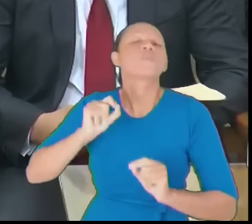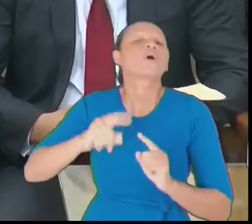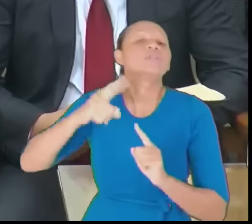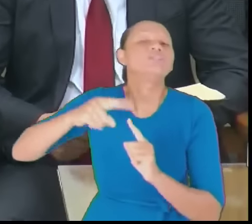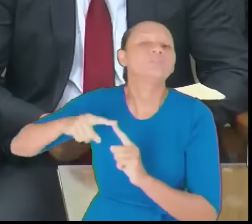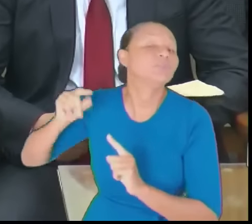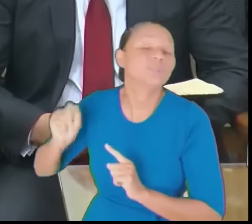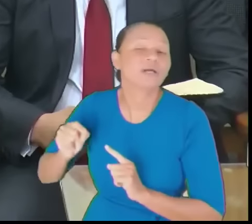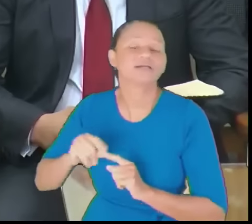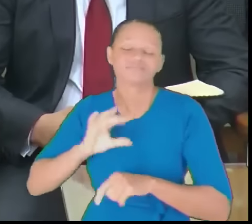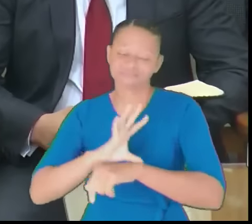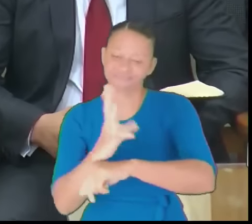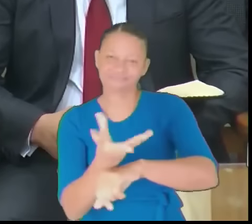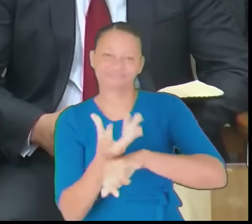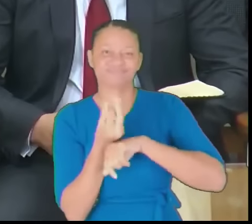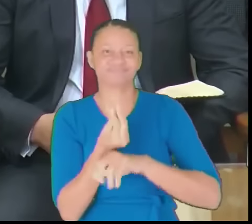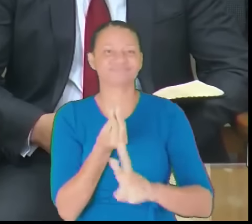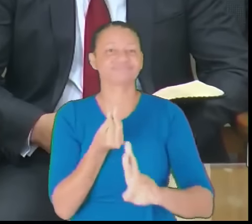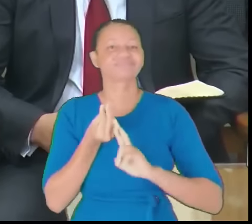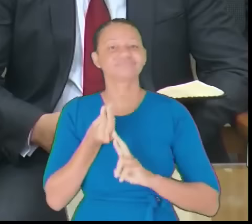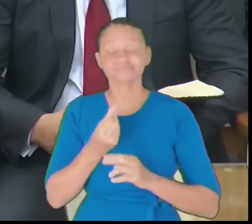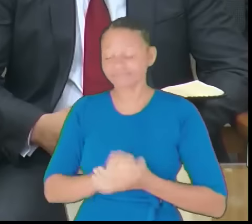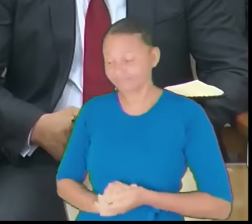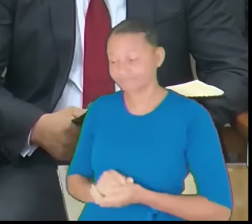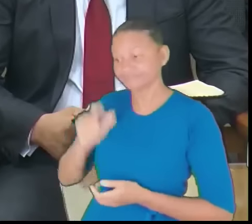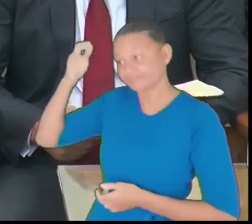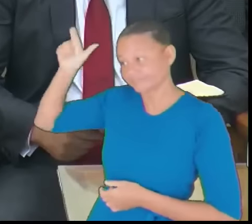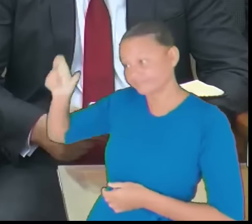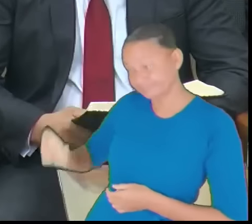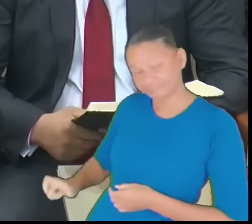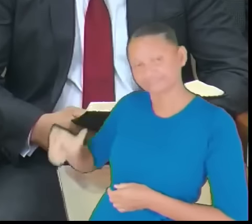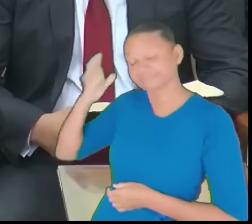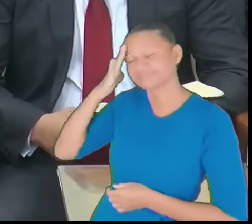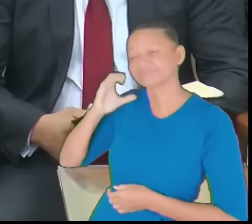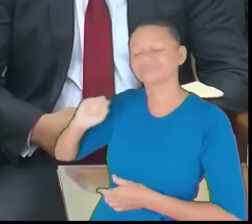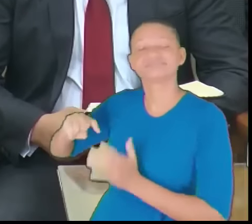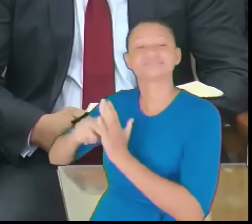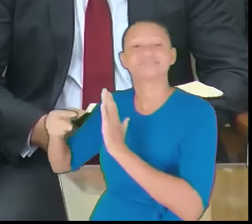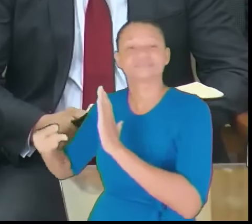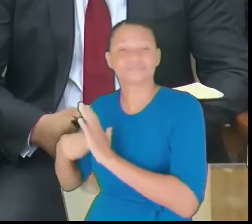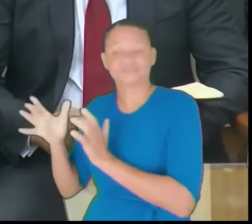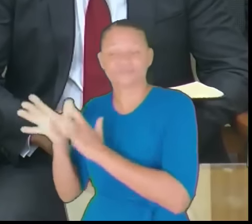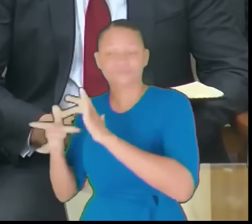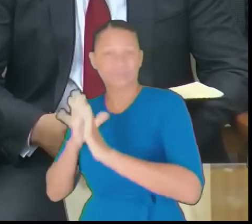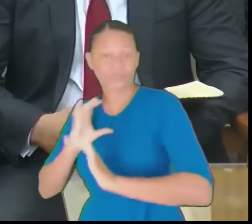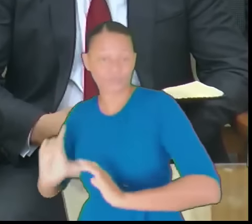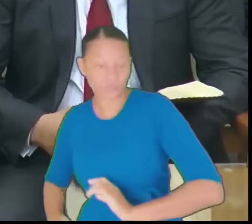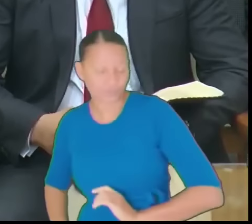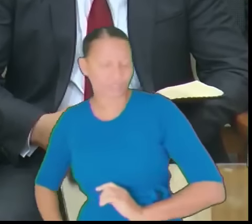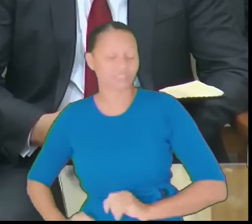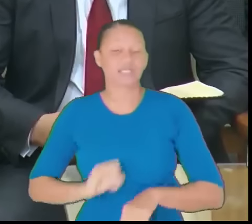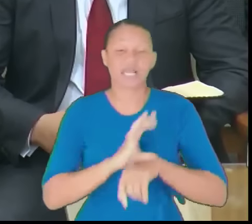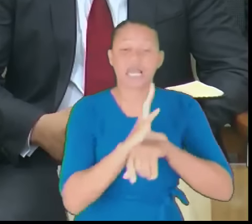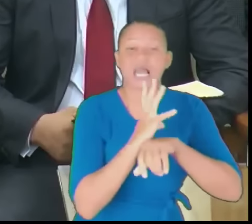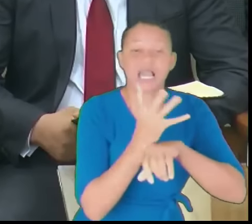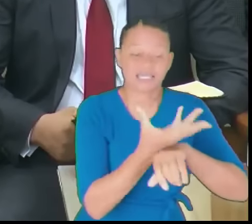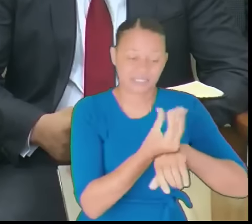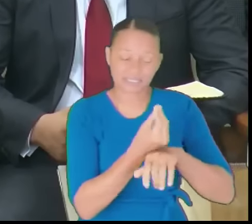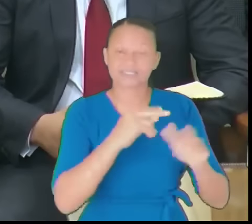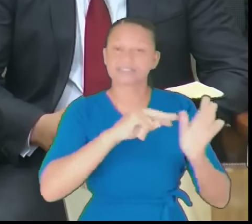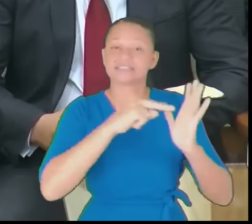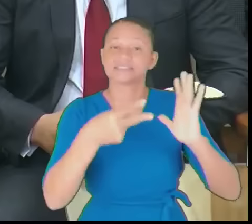igreja. Salomão representa Cristo e a noiva representa a igreja. Quando você